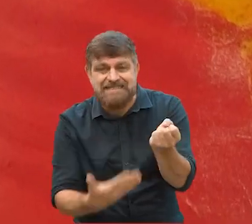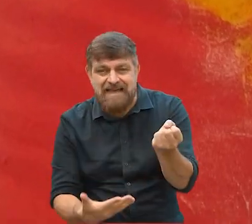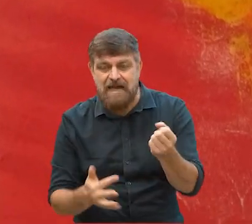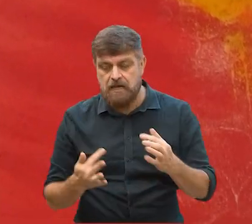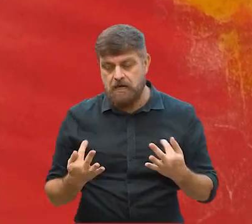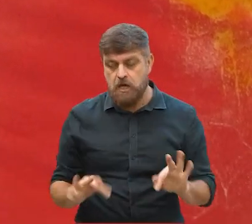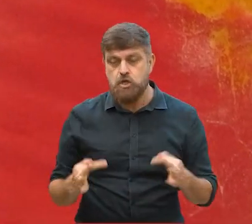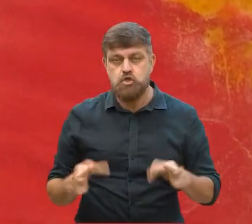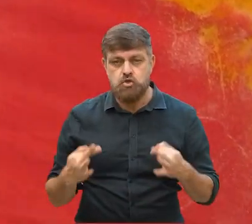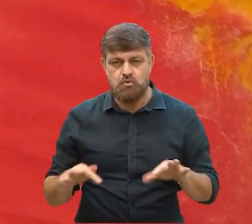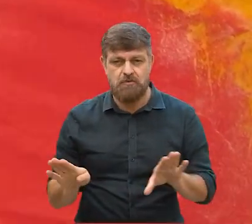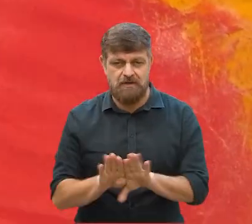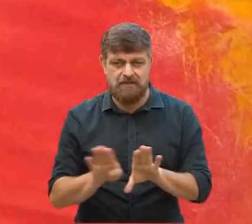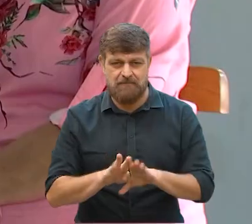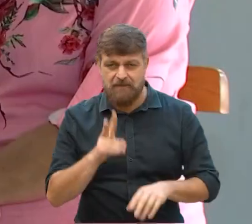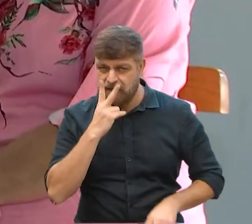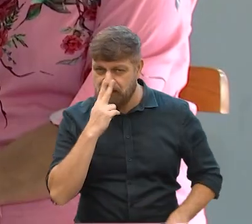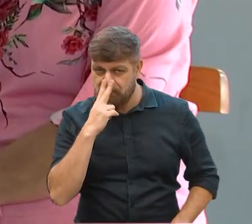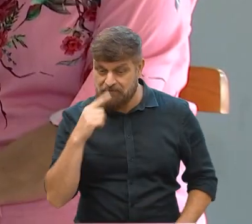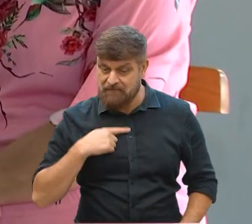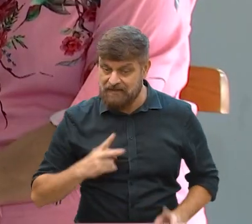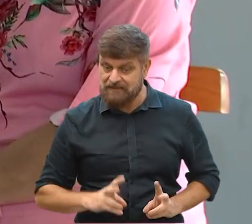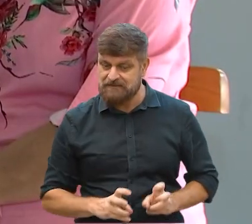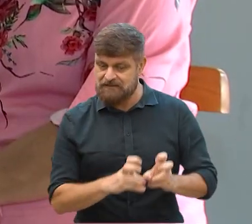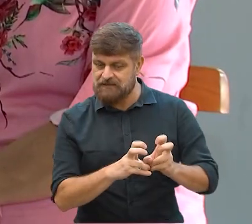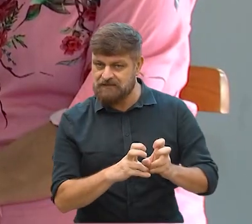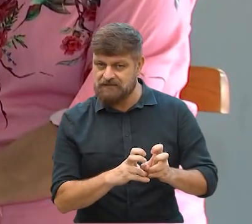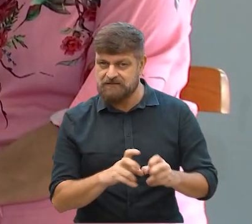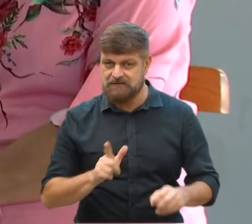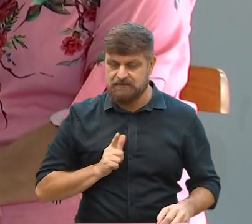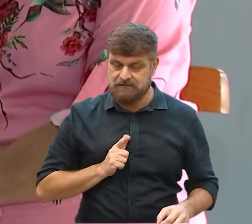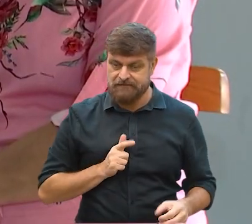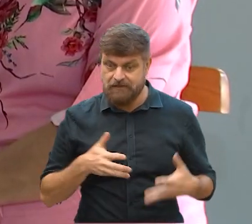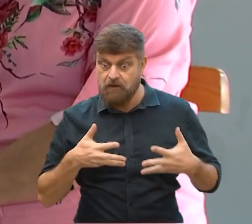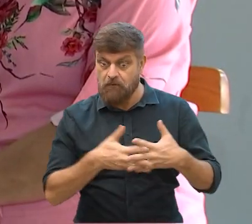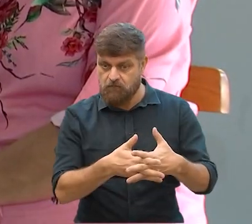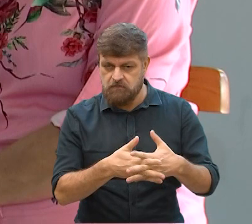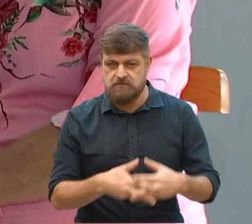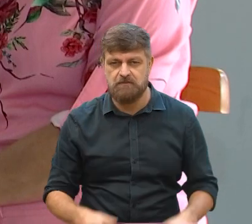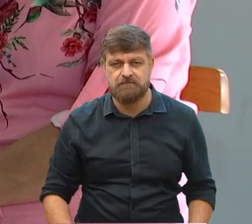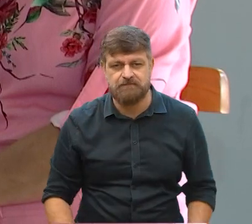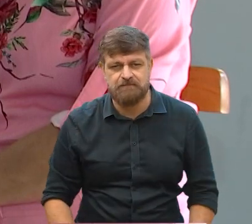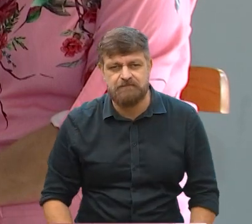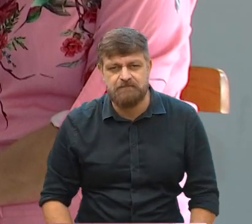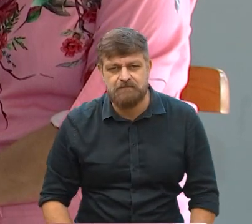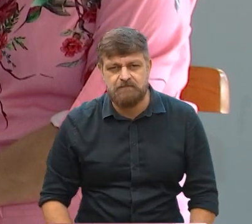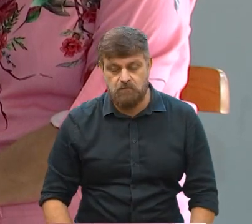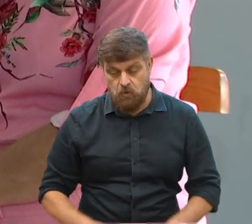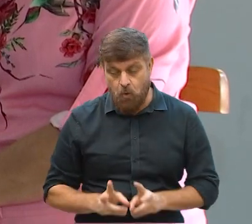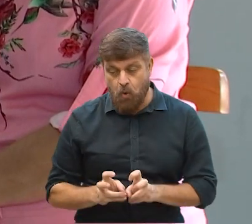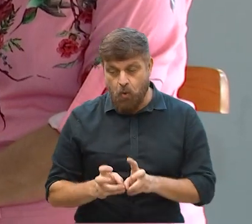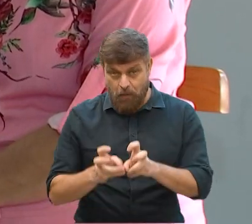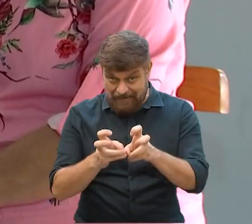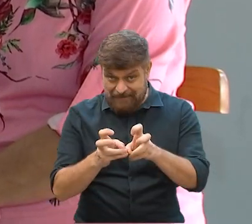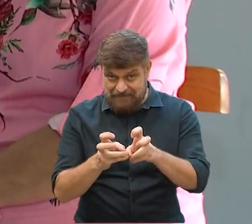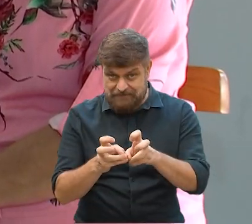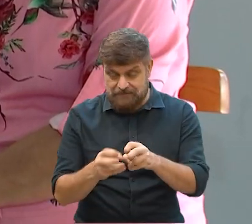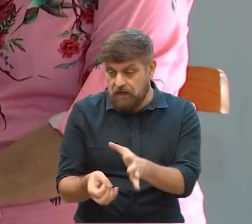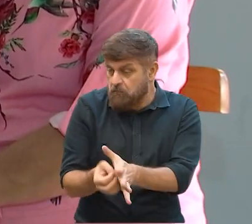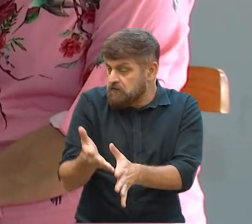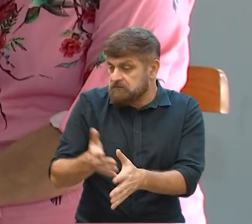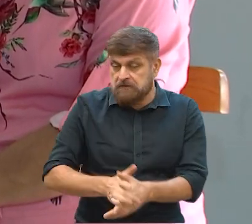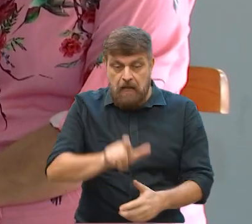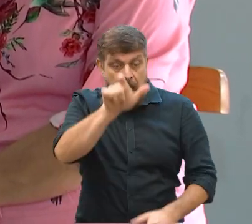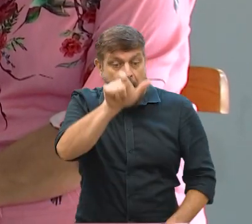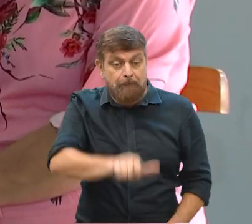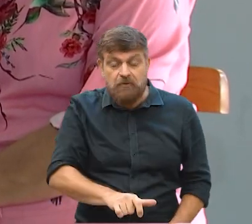causando dor às vezes, e até simulando alguns sintomas de câncer de intestino. O câncer propriamente dito muitas vezes